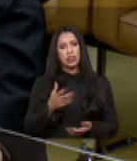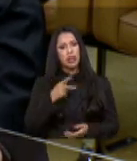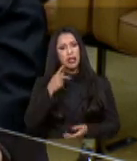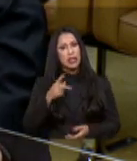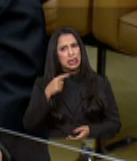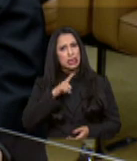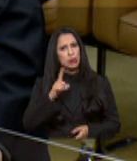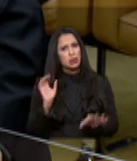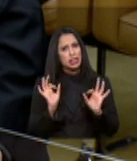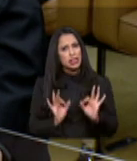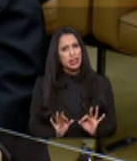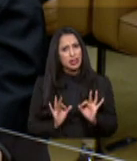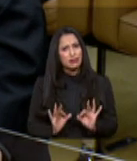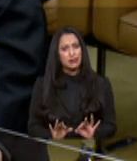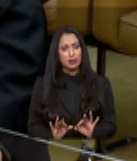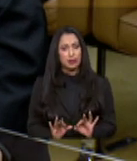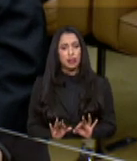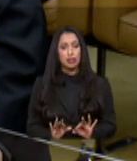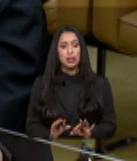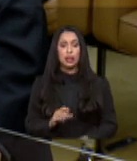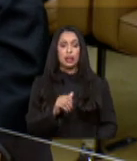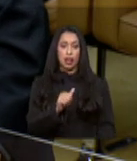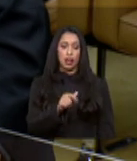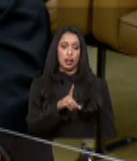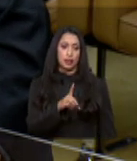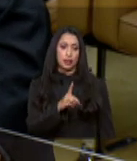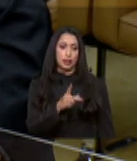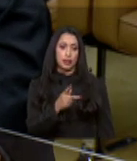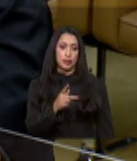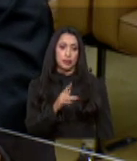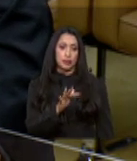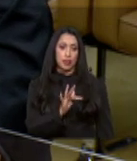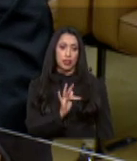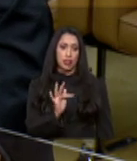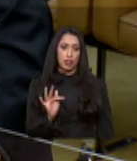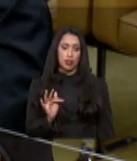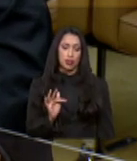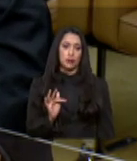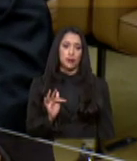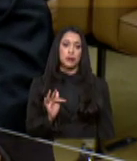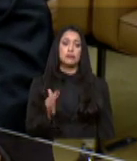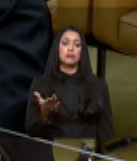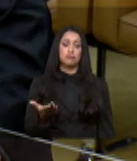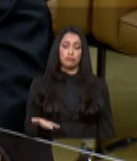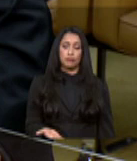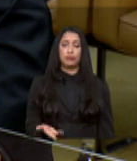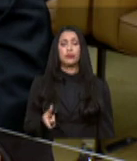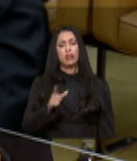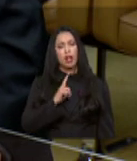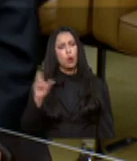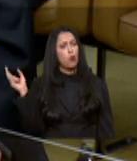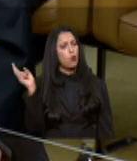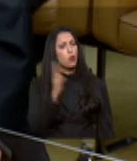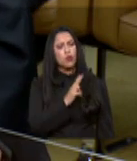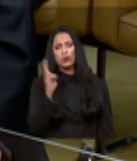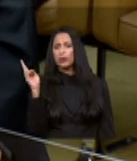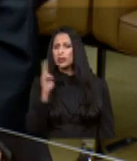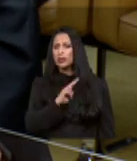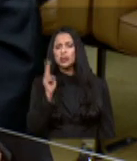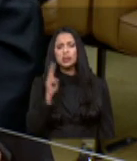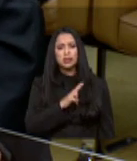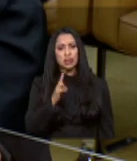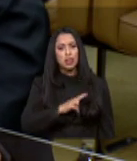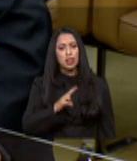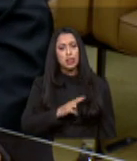temos certeza que a presente ação constitucional, ela é urgente. Ela há de